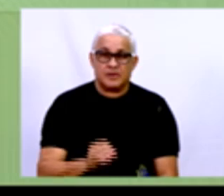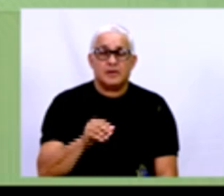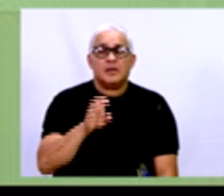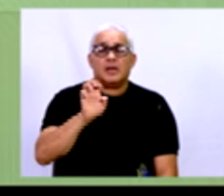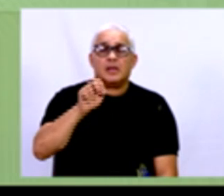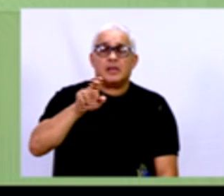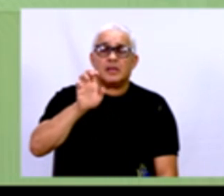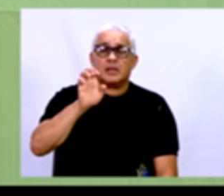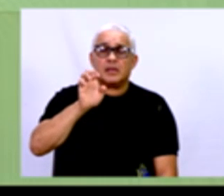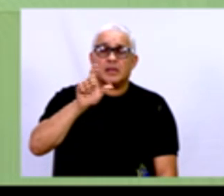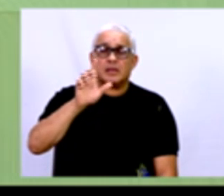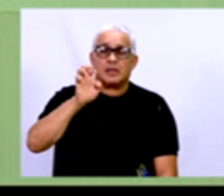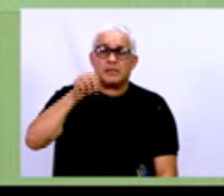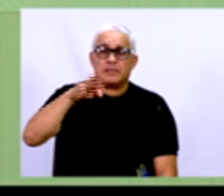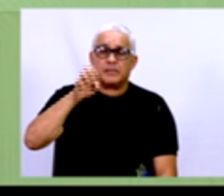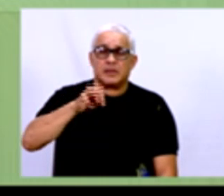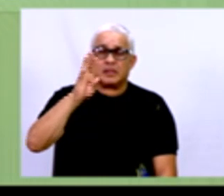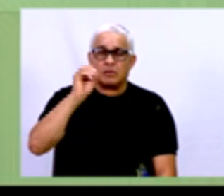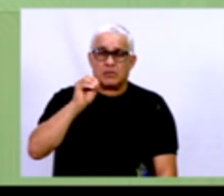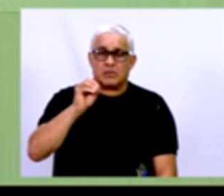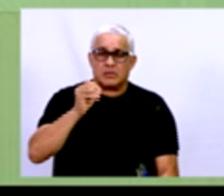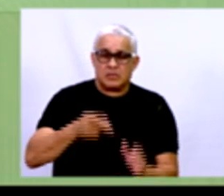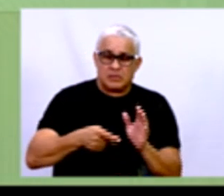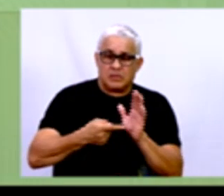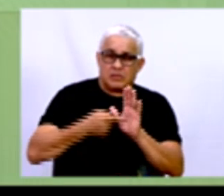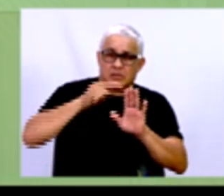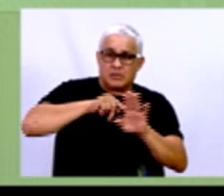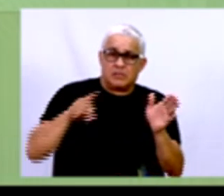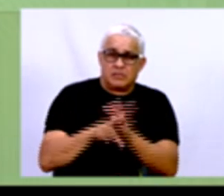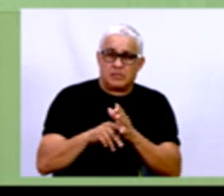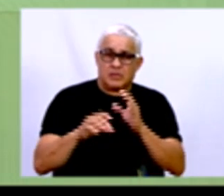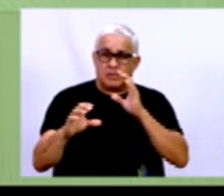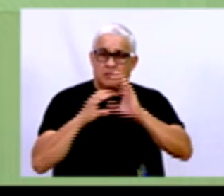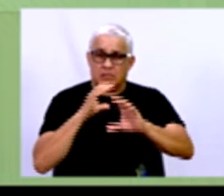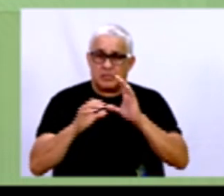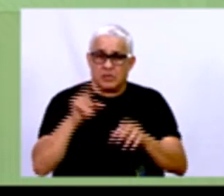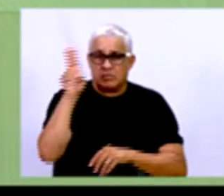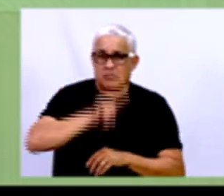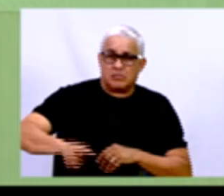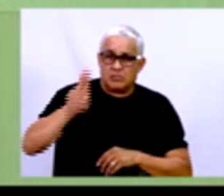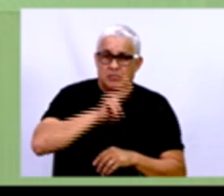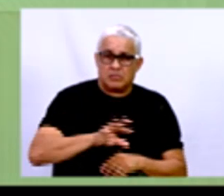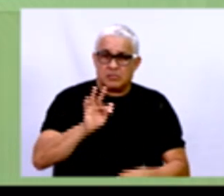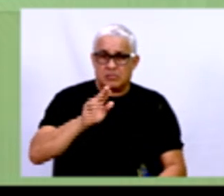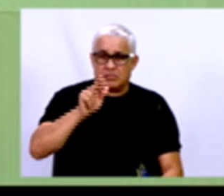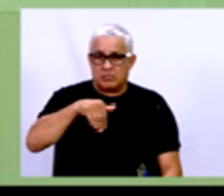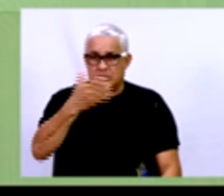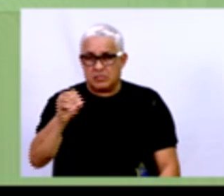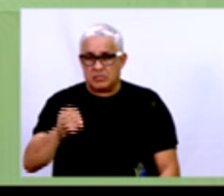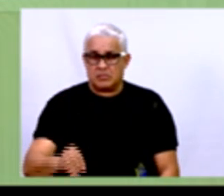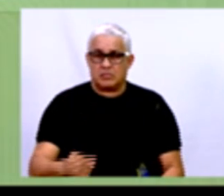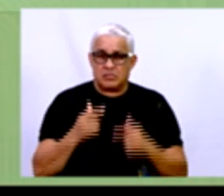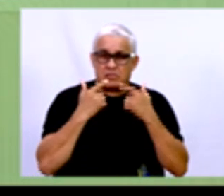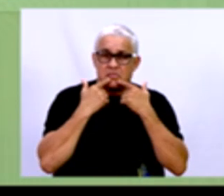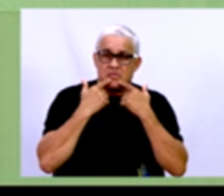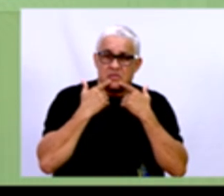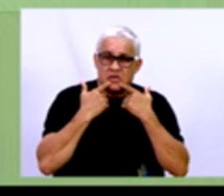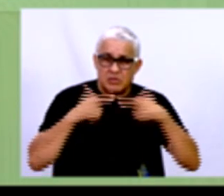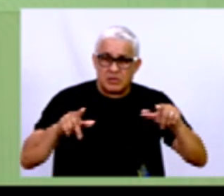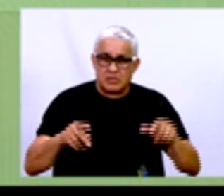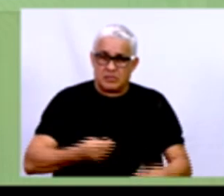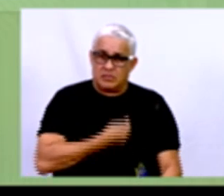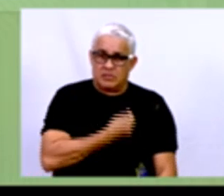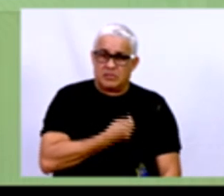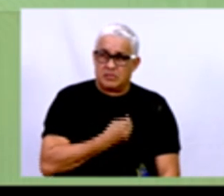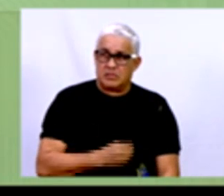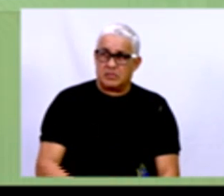da comunicação que foi priorizado e qual é a função da linguagem presente nesses dois exemplos.